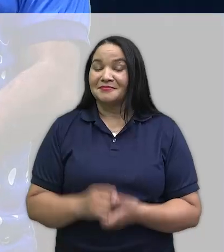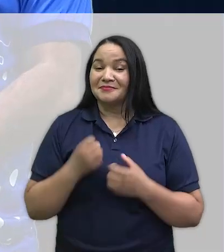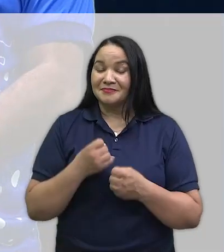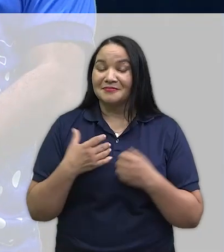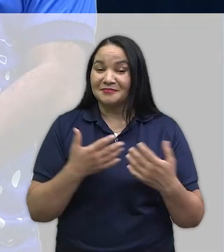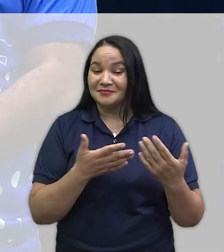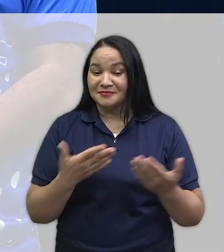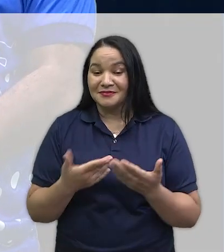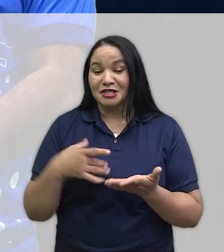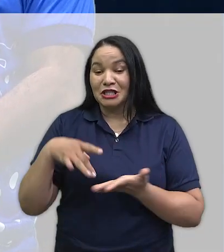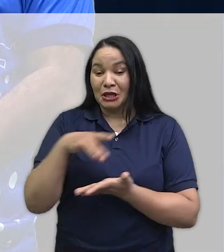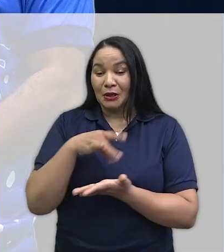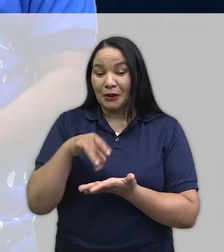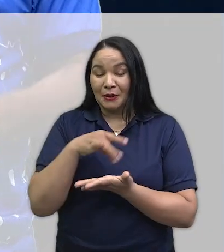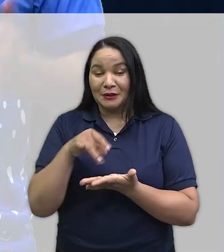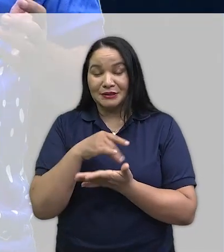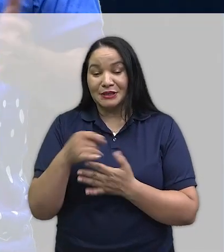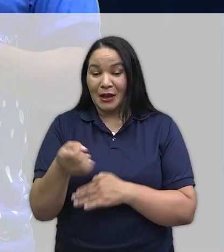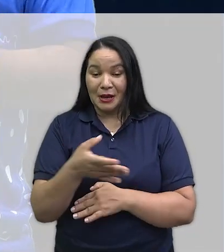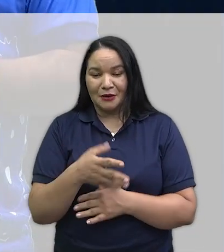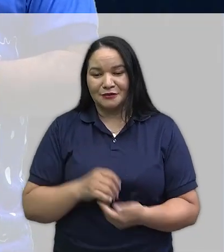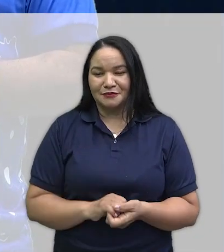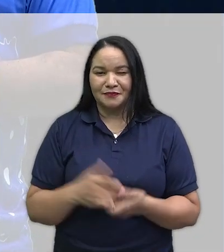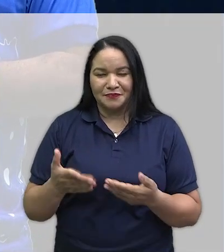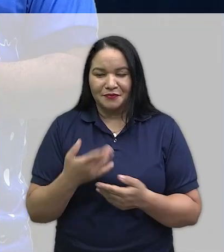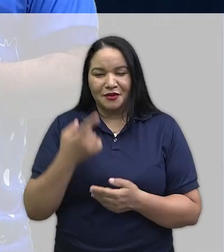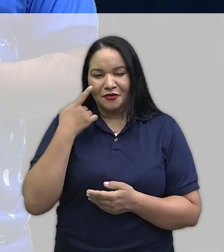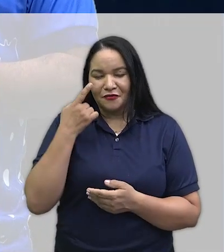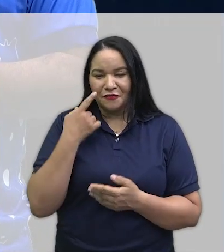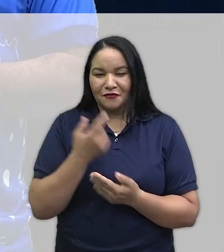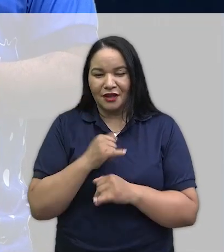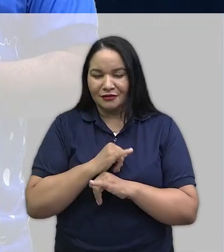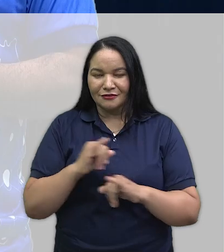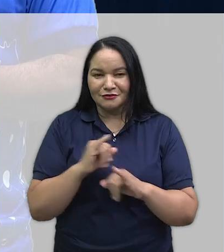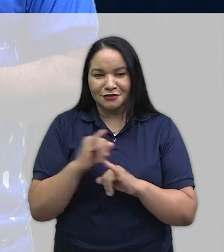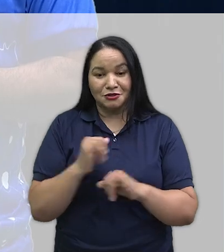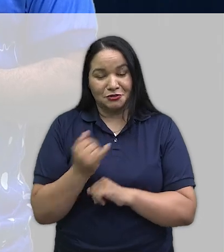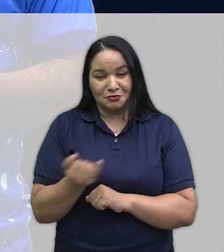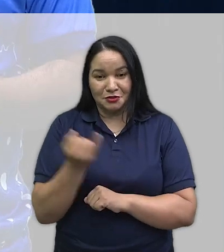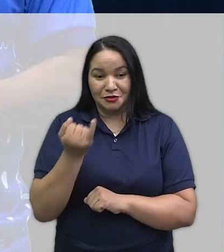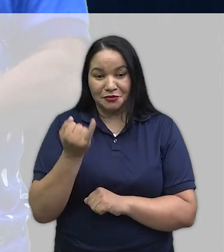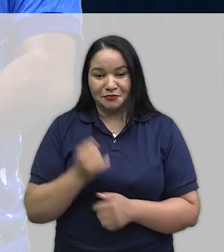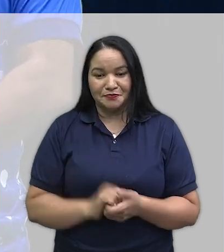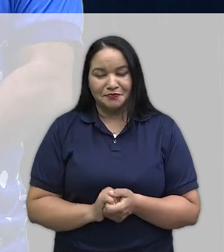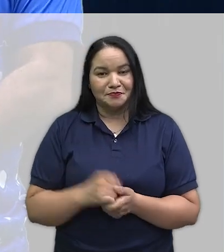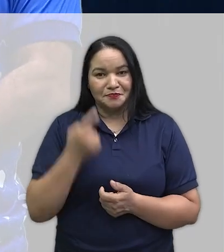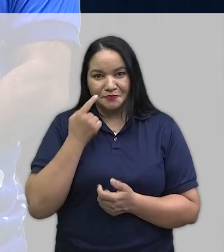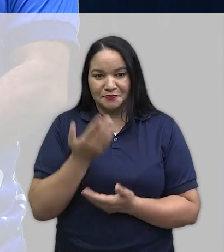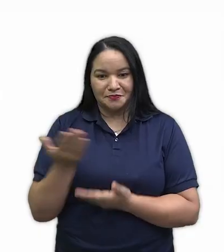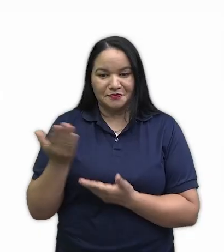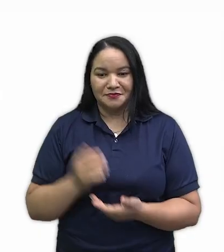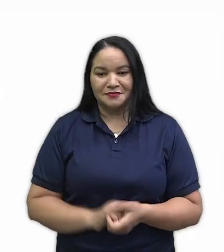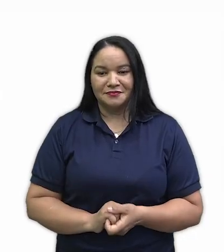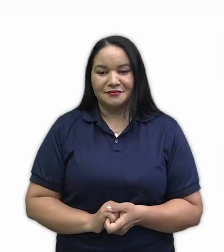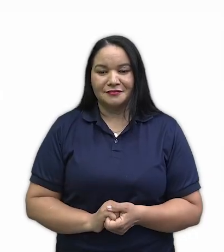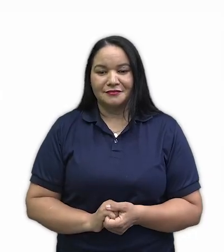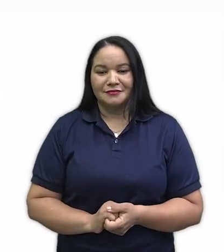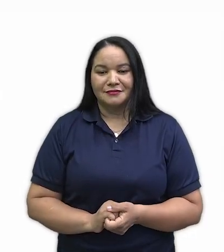Sejam bem-vindos ao CMA News. Vamos verificar agora uma notícia muito importante. Acompanhe comigo.